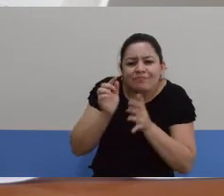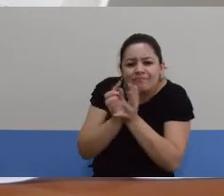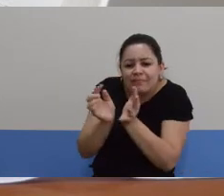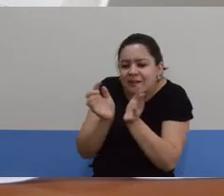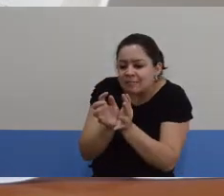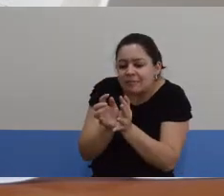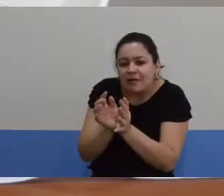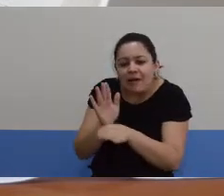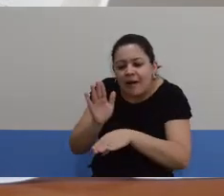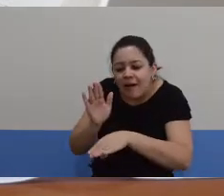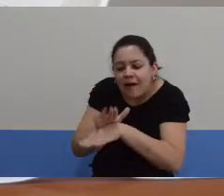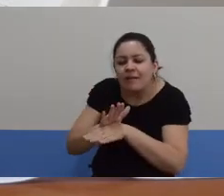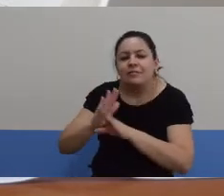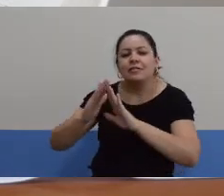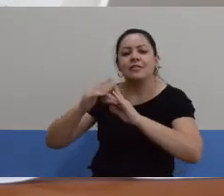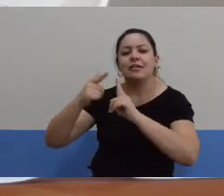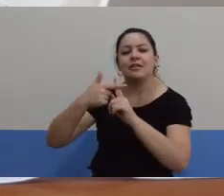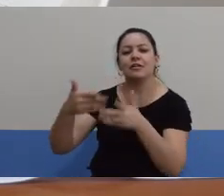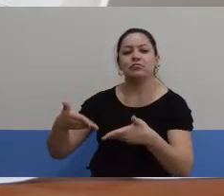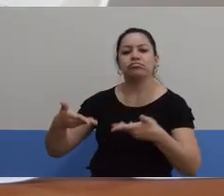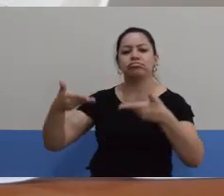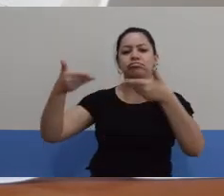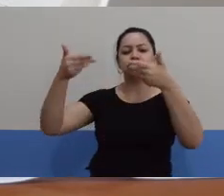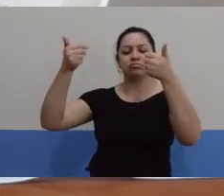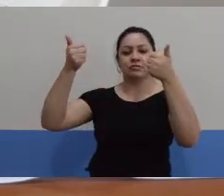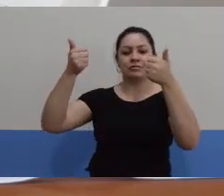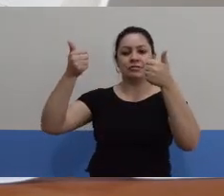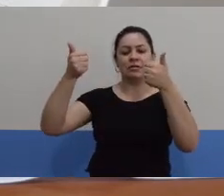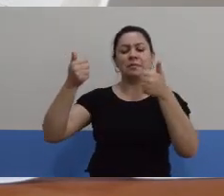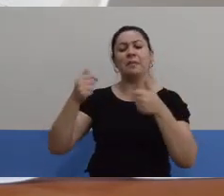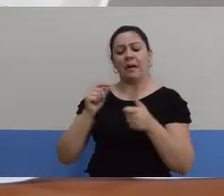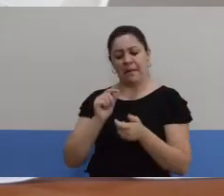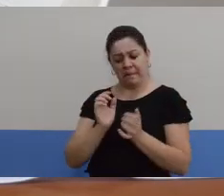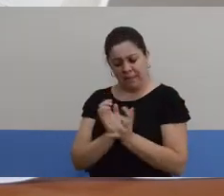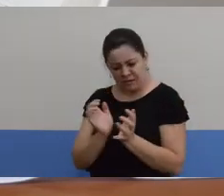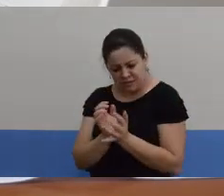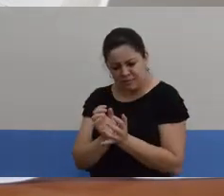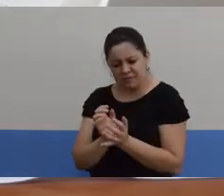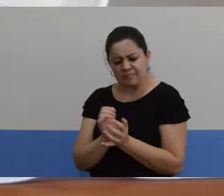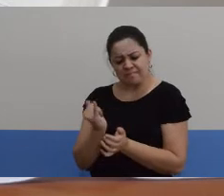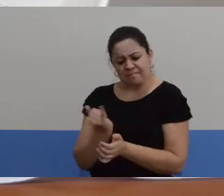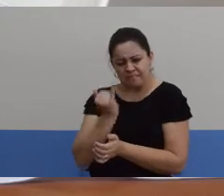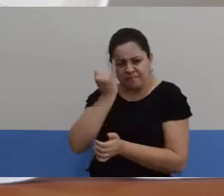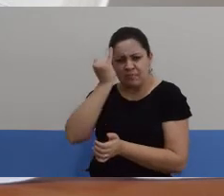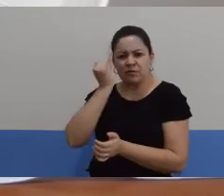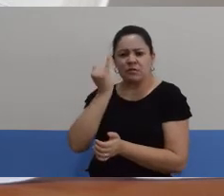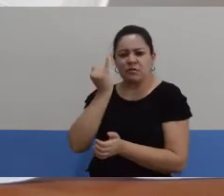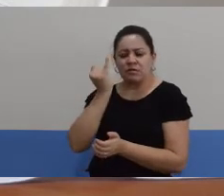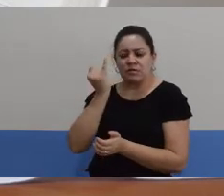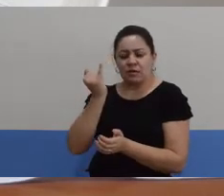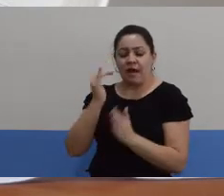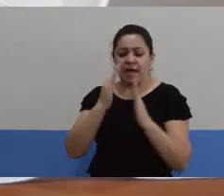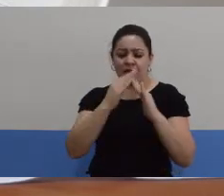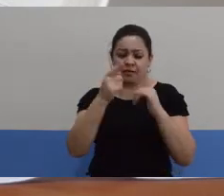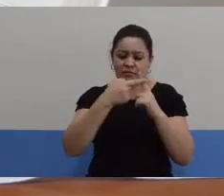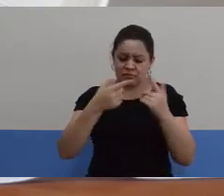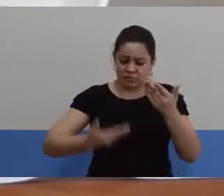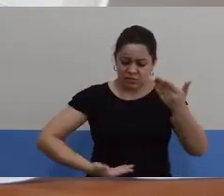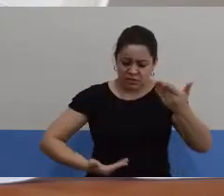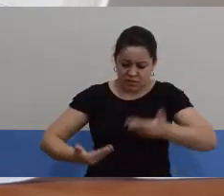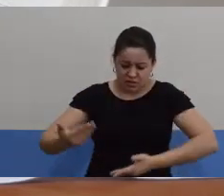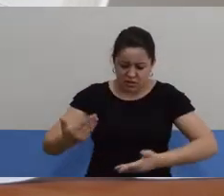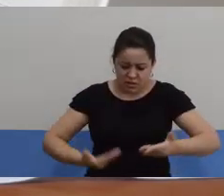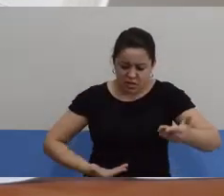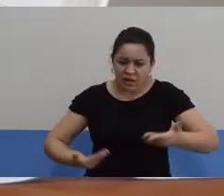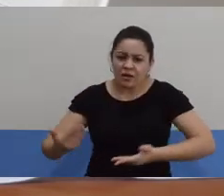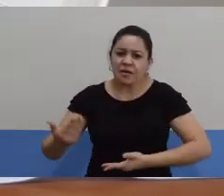é efetiva para uma igreja sempre mais servidora, solidária,